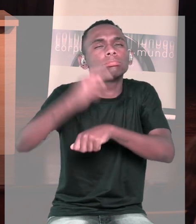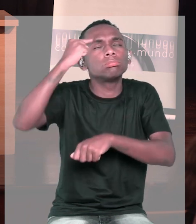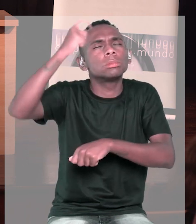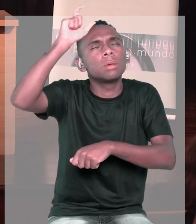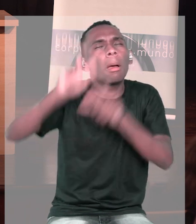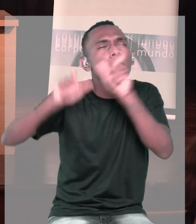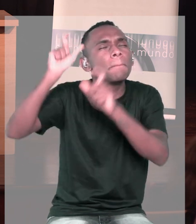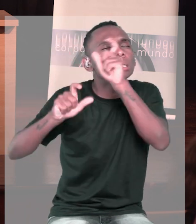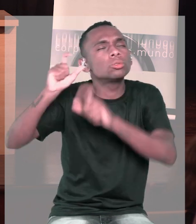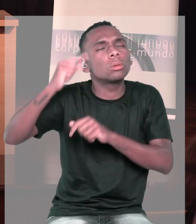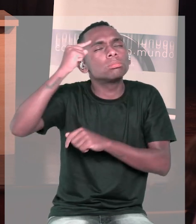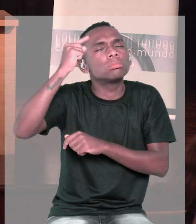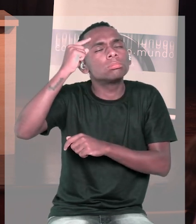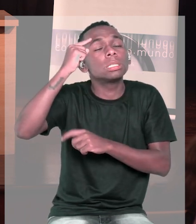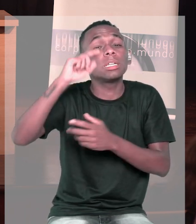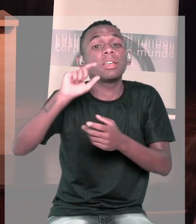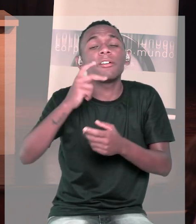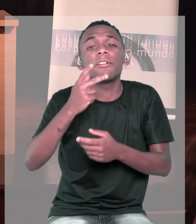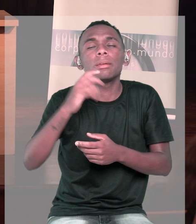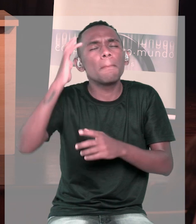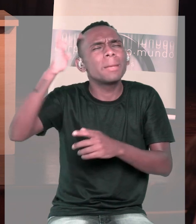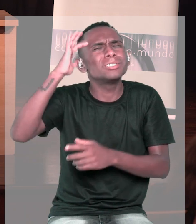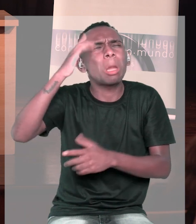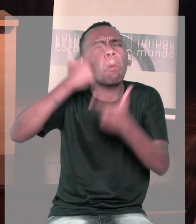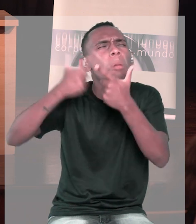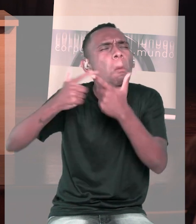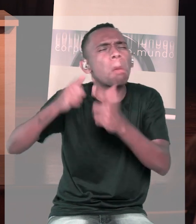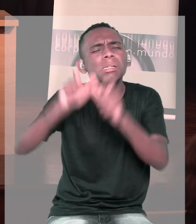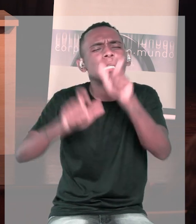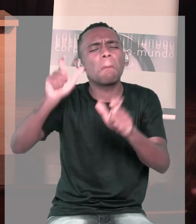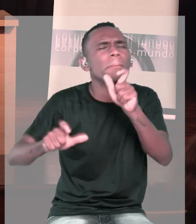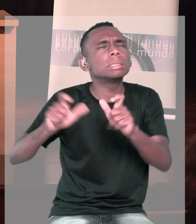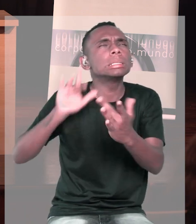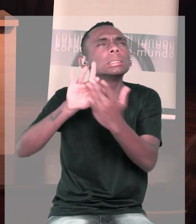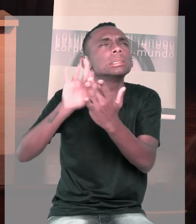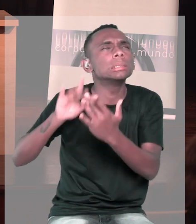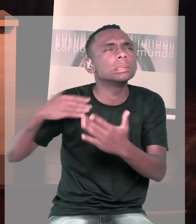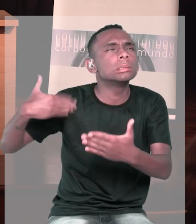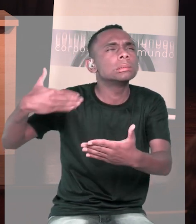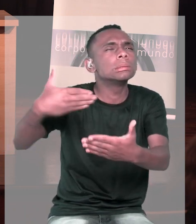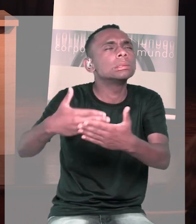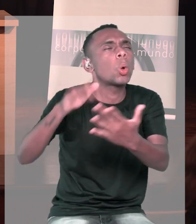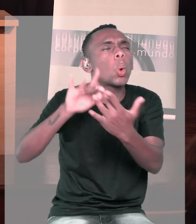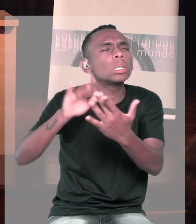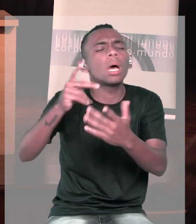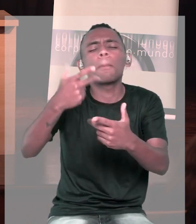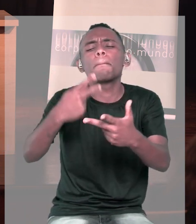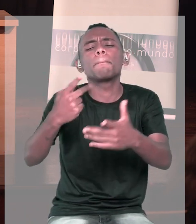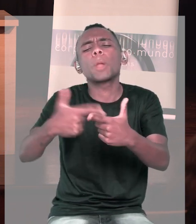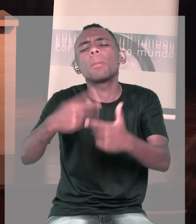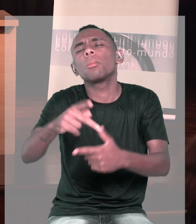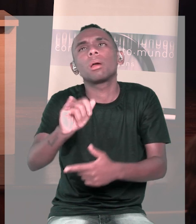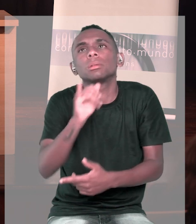pessoas. E se dizer e imaginar o defeito das pessoas com as quais você vai se encontrar durante o dia. Por exemplo,